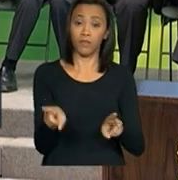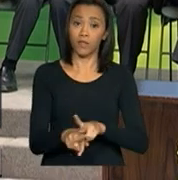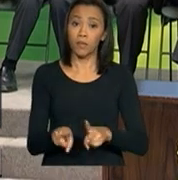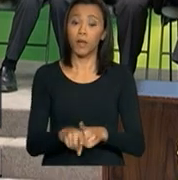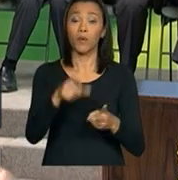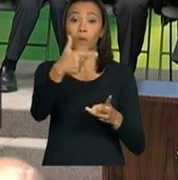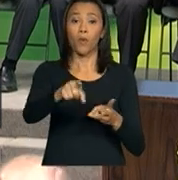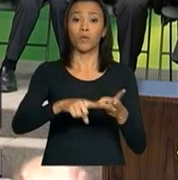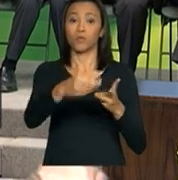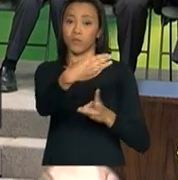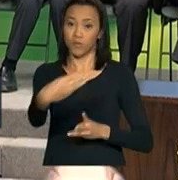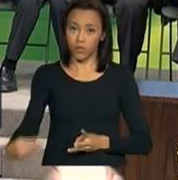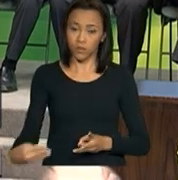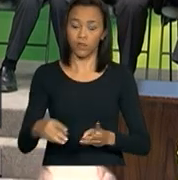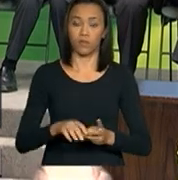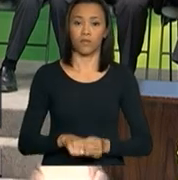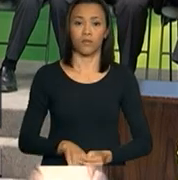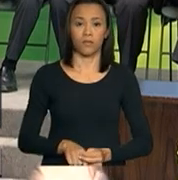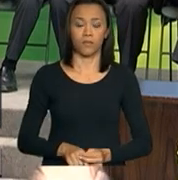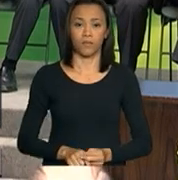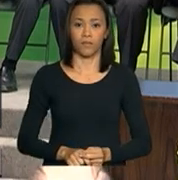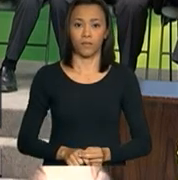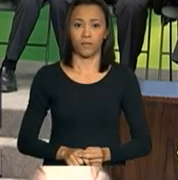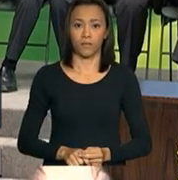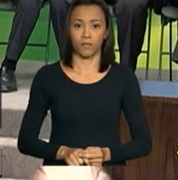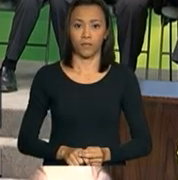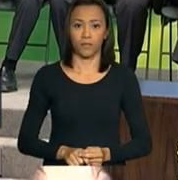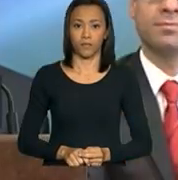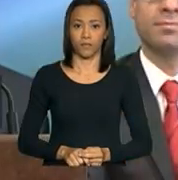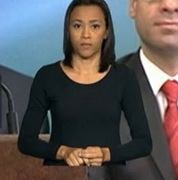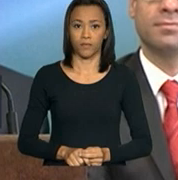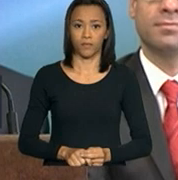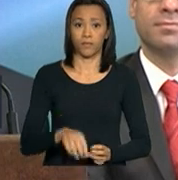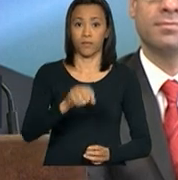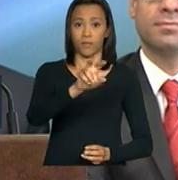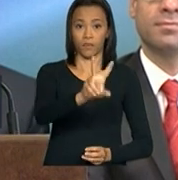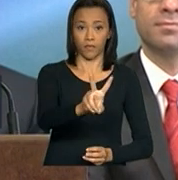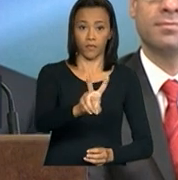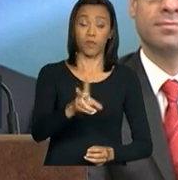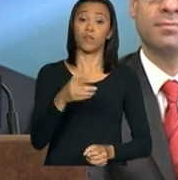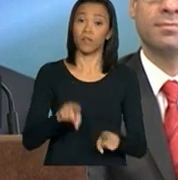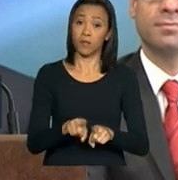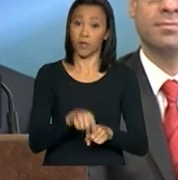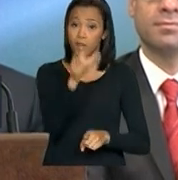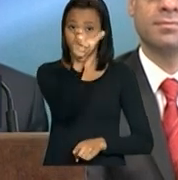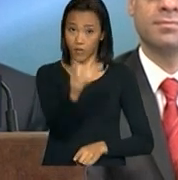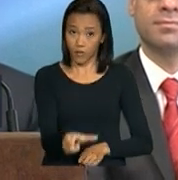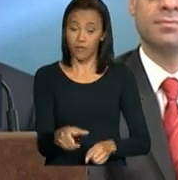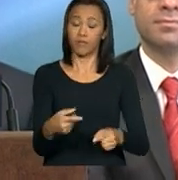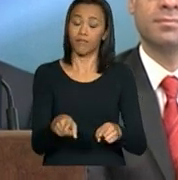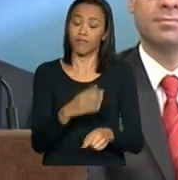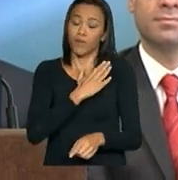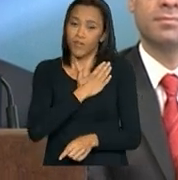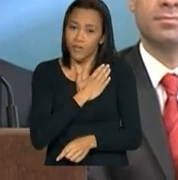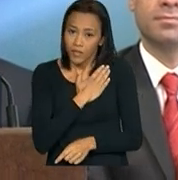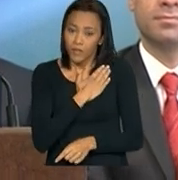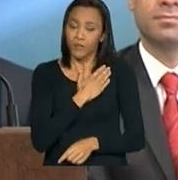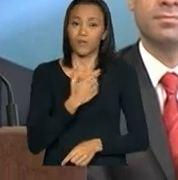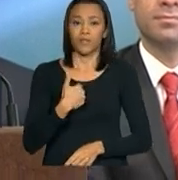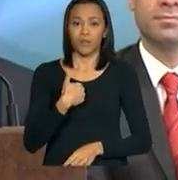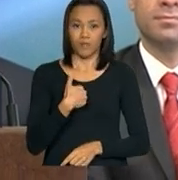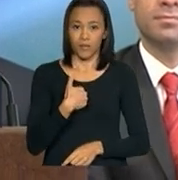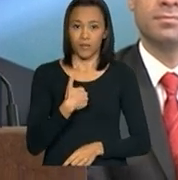meu querido Ministro eh fder bitencur e meu querido Ministro que também eh para mim